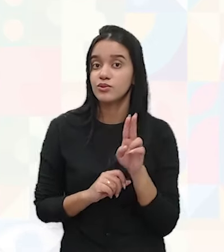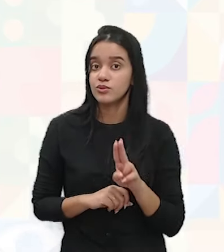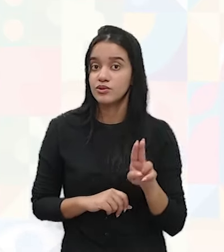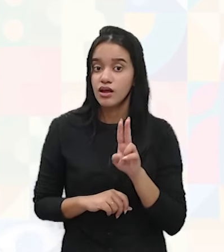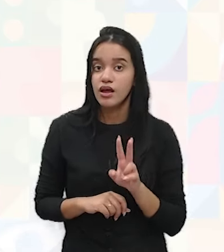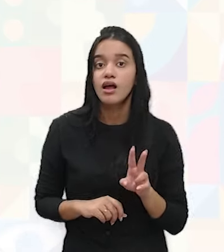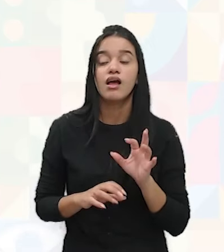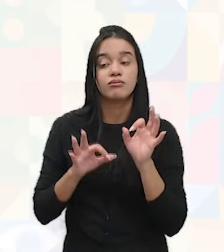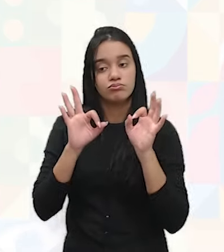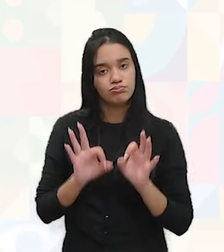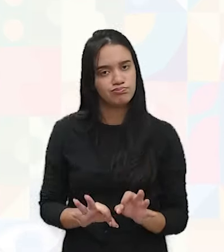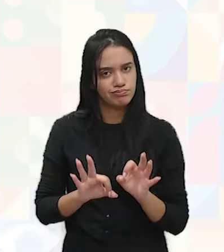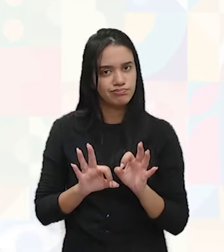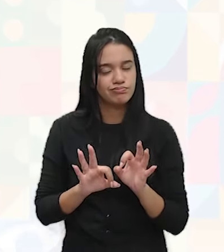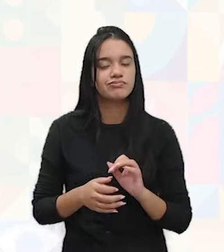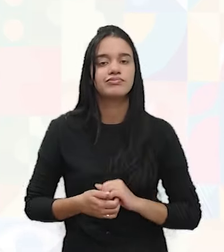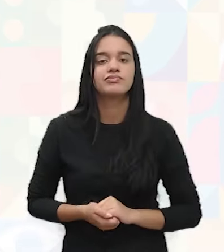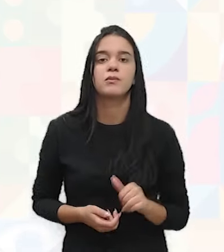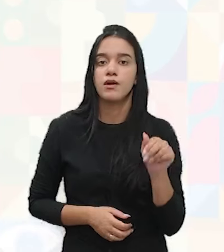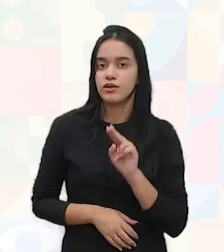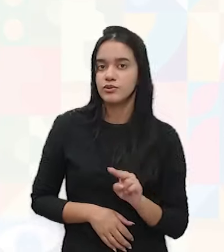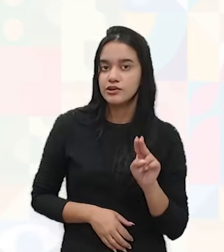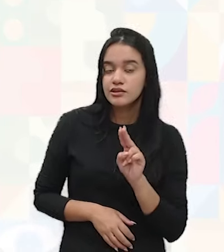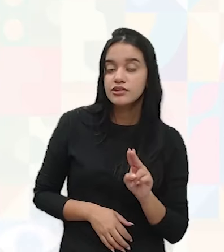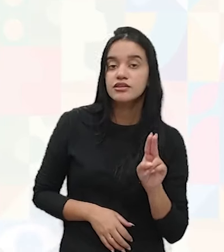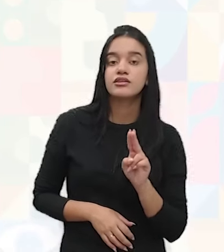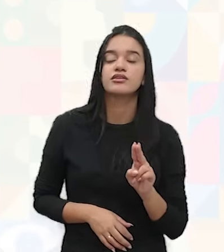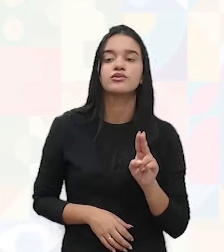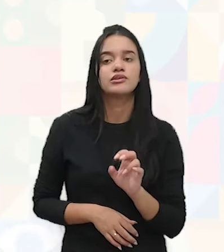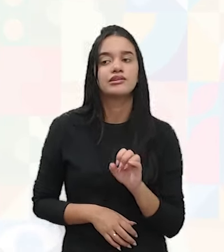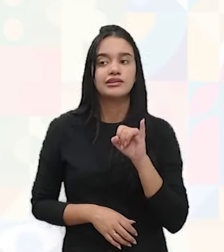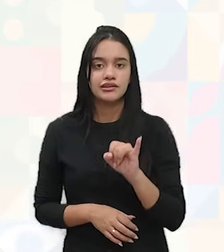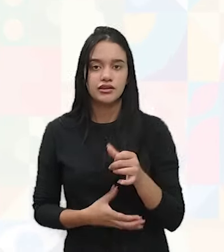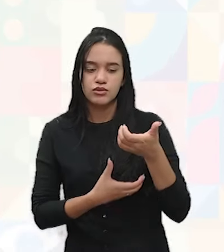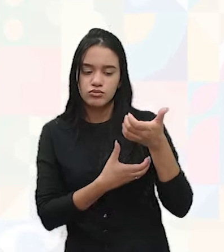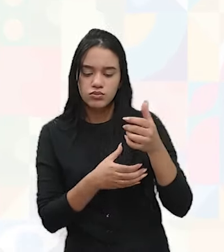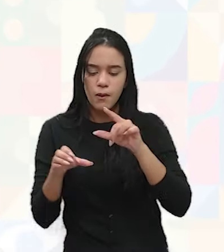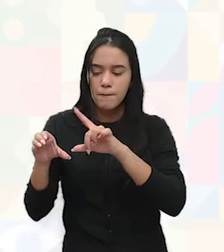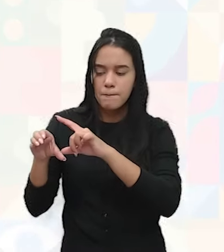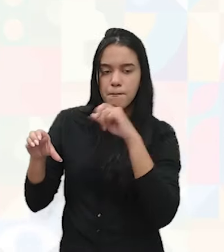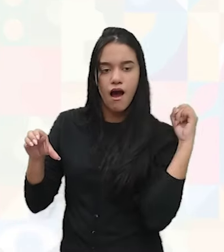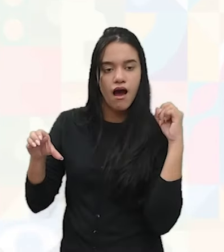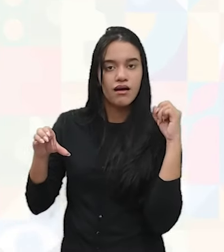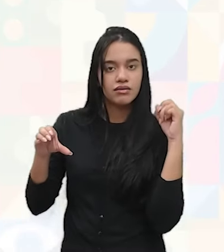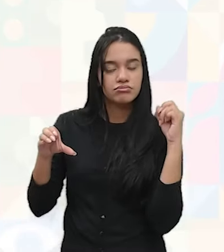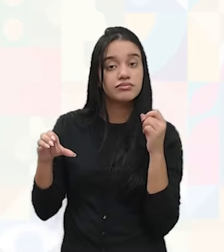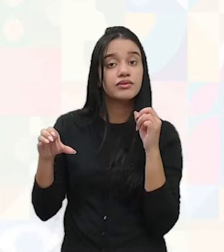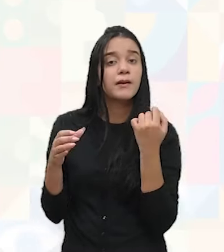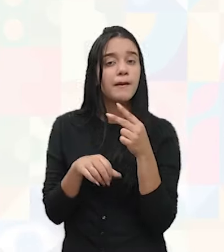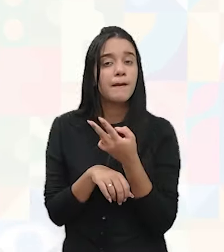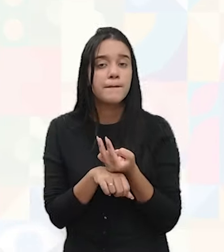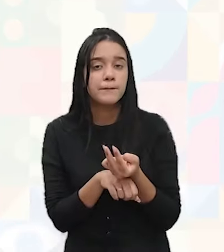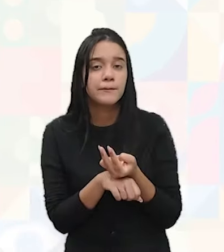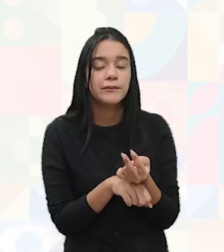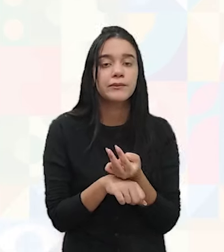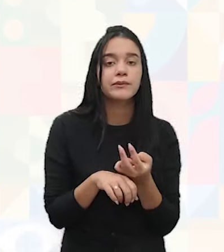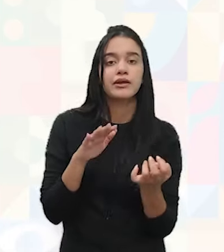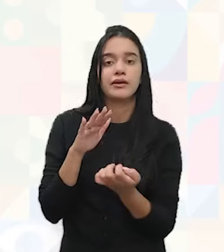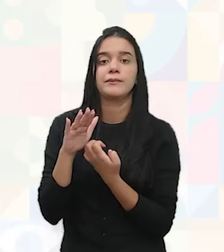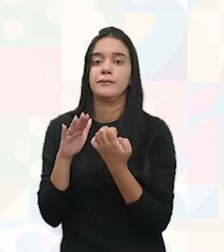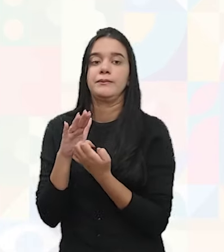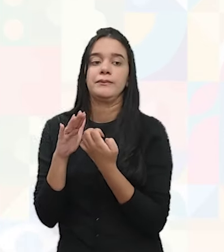apto para o uso Então se o lacre tiver rompido a gente já procura acionar a empresa da manutenção